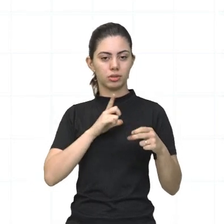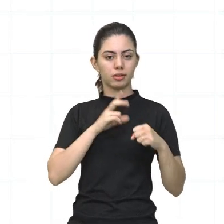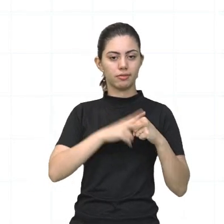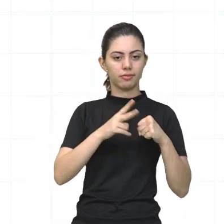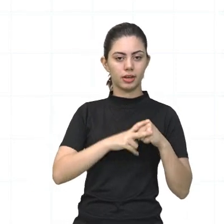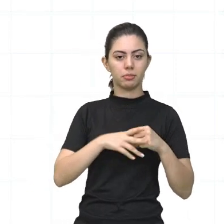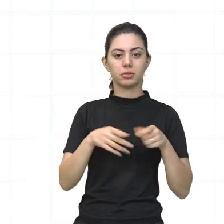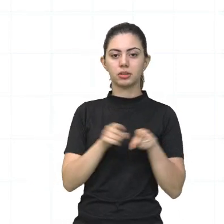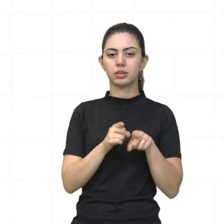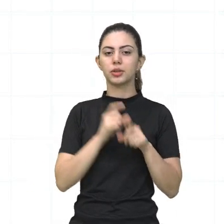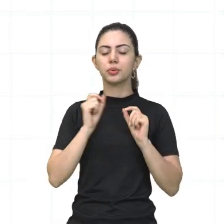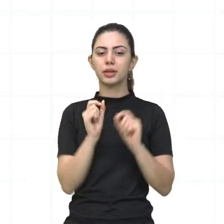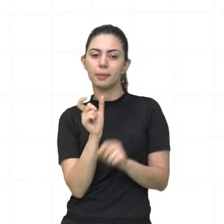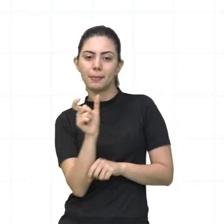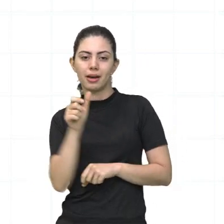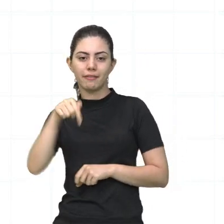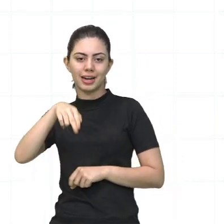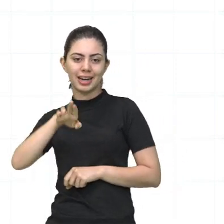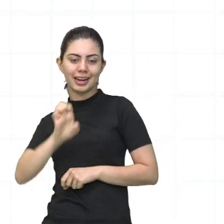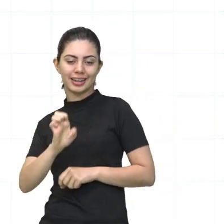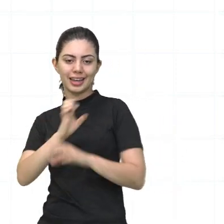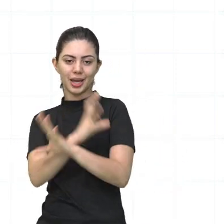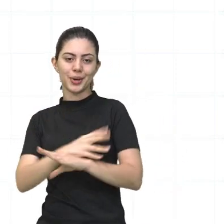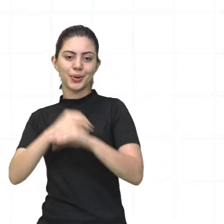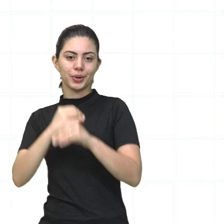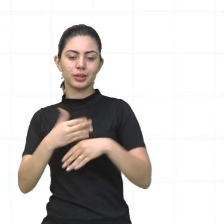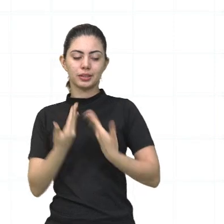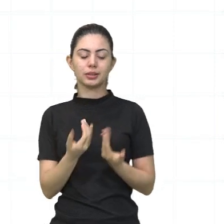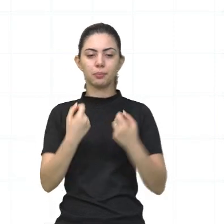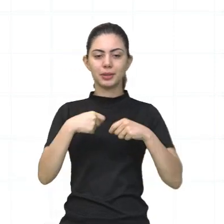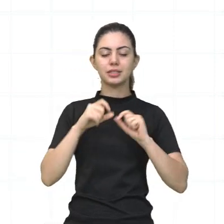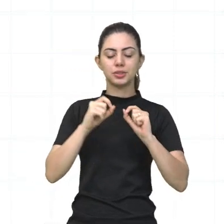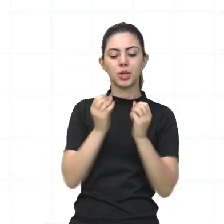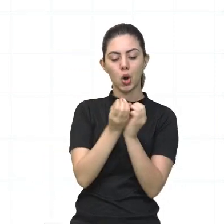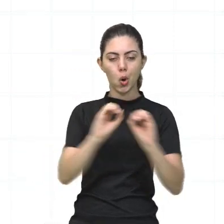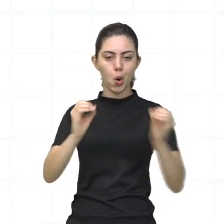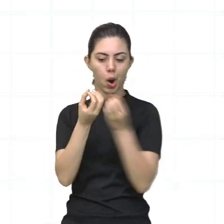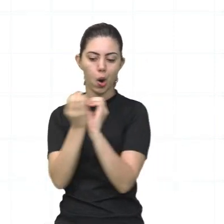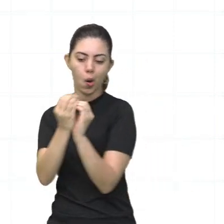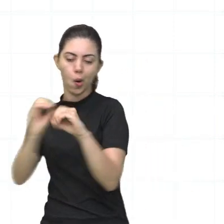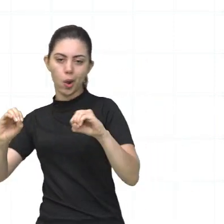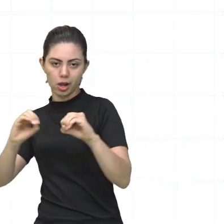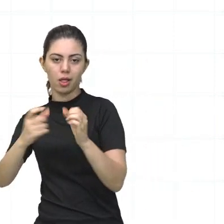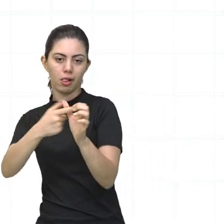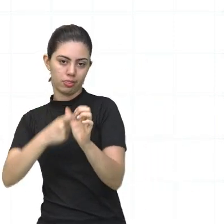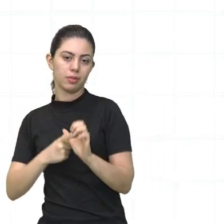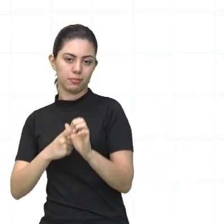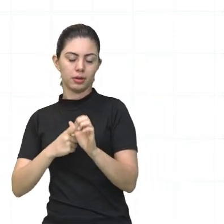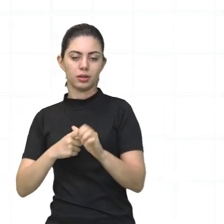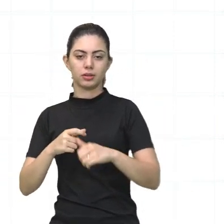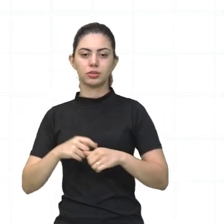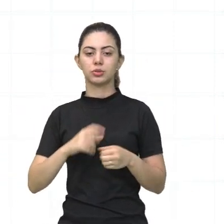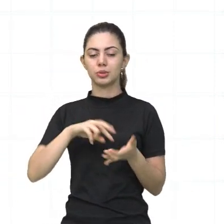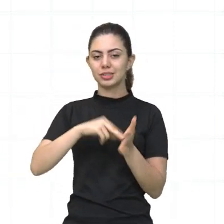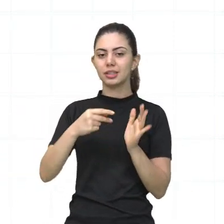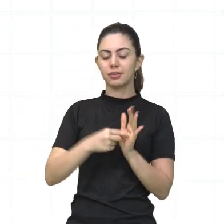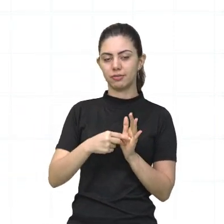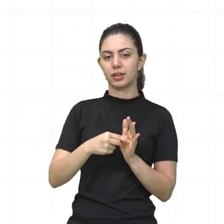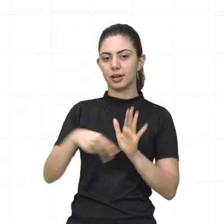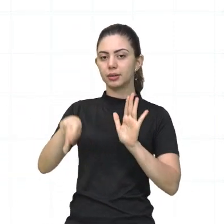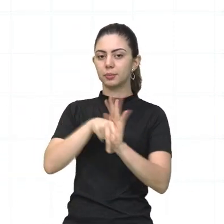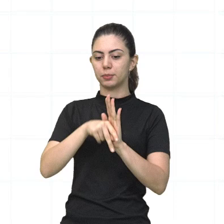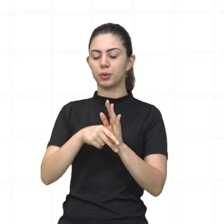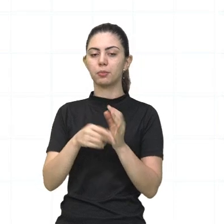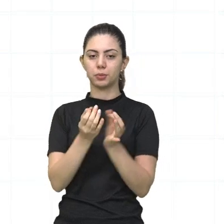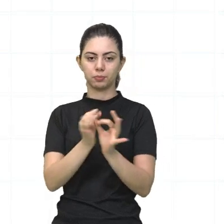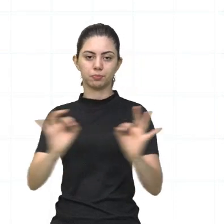pelo que, fazendo com que uma oração seja subordinada à outra. A segunda oração sendo subordinada à primeira, que é justamente o que a gente